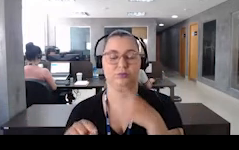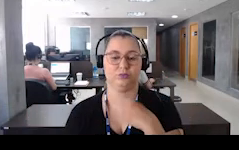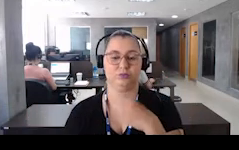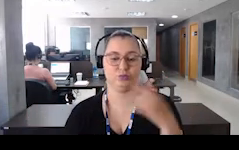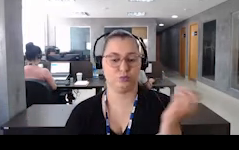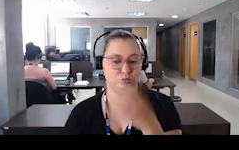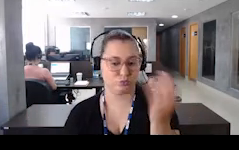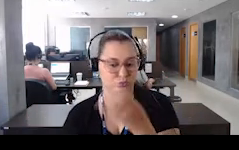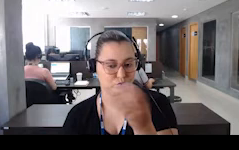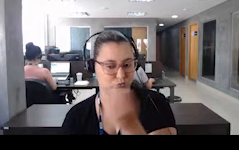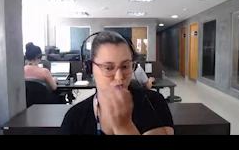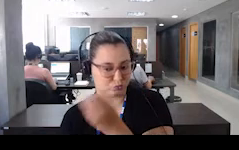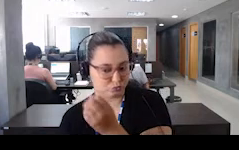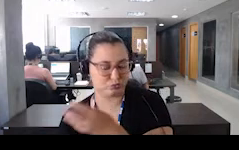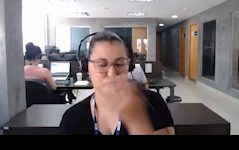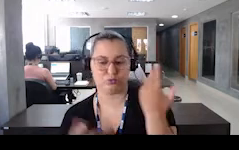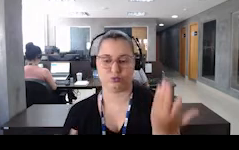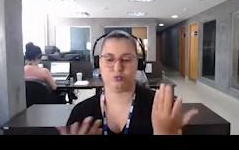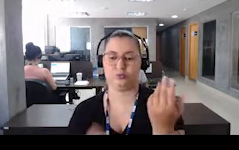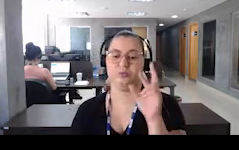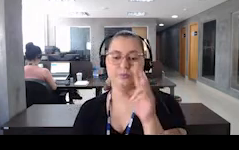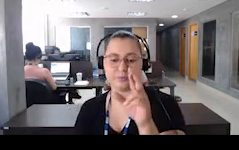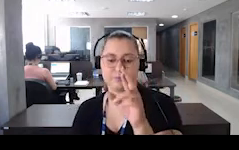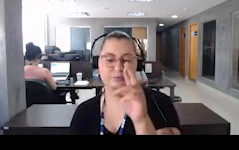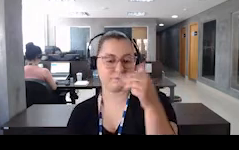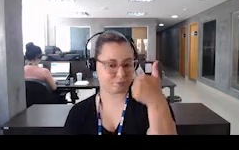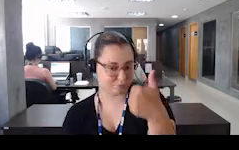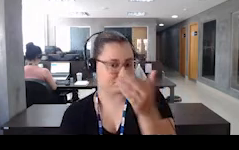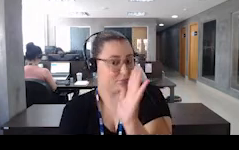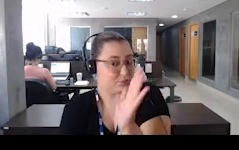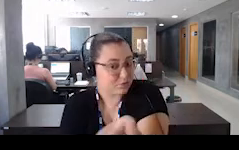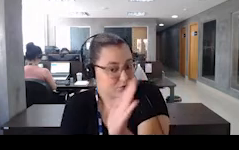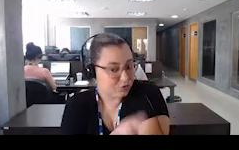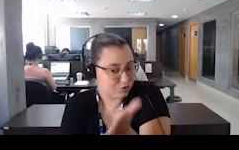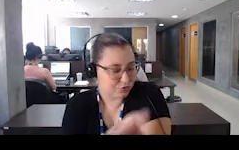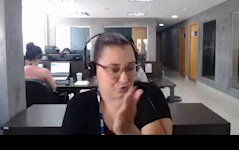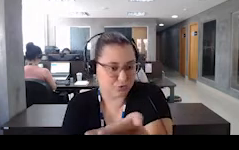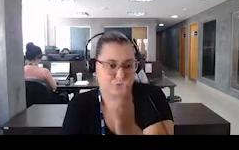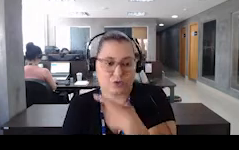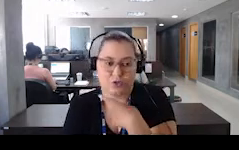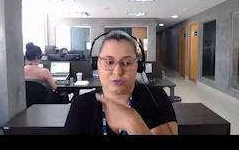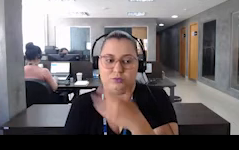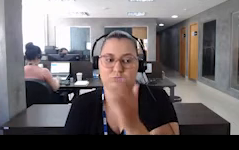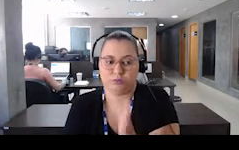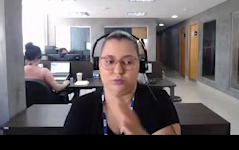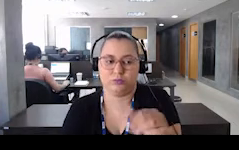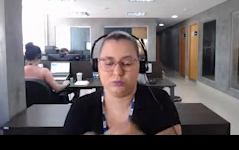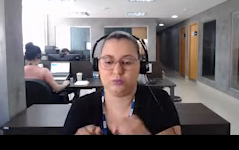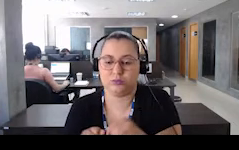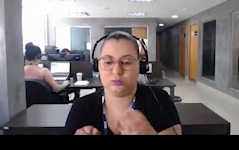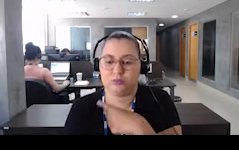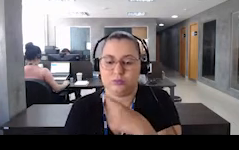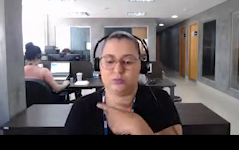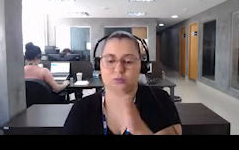os novos valores, né, a gente vai colocar aqui, ó. O R1, que é a resistência dos condutores, que a gente já tinha